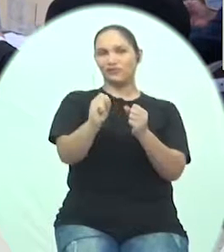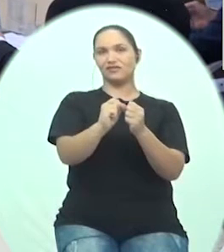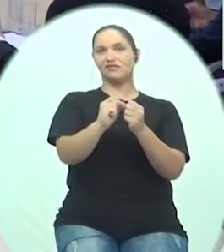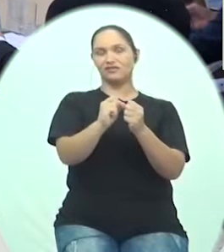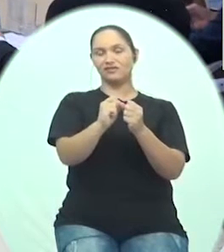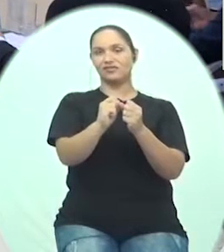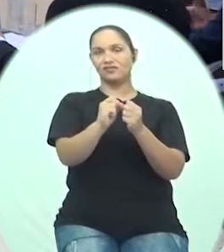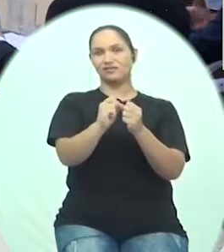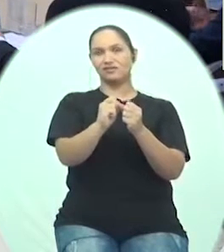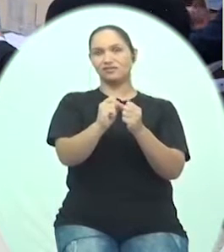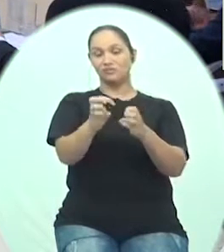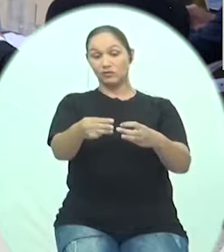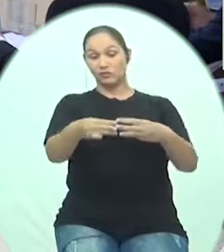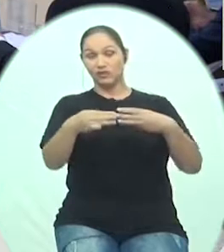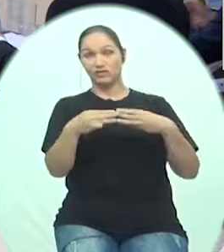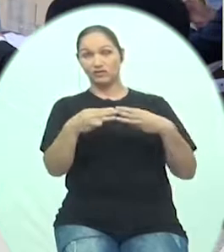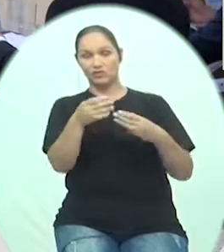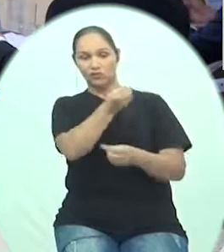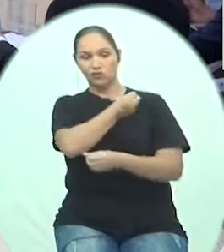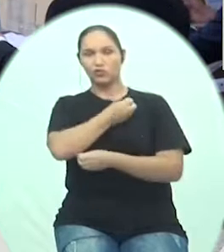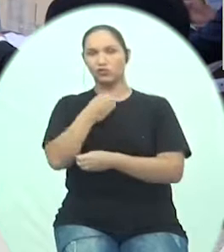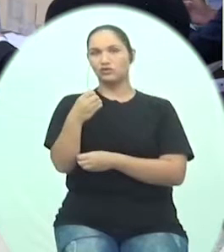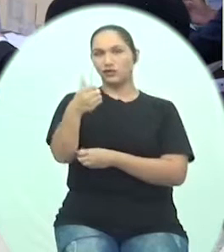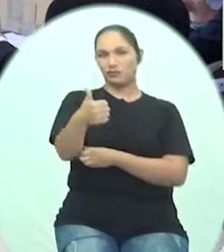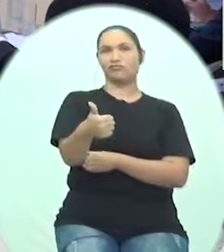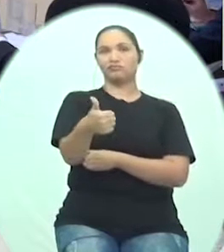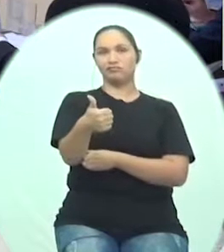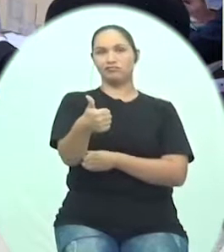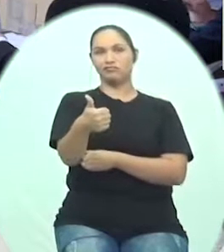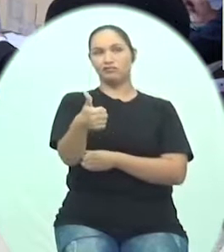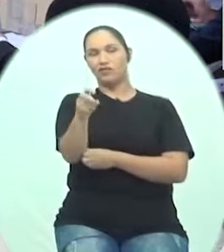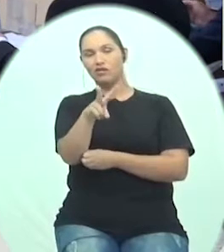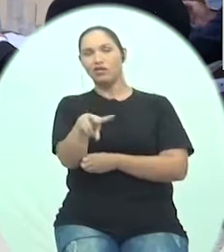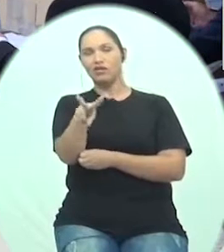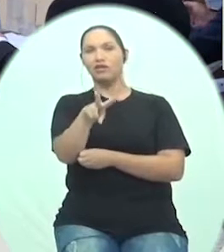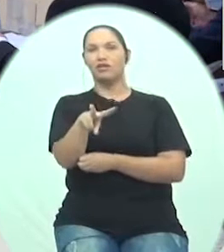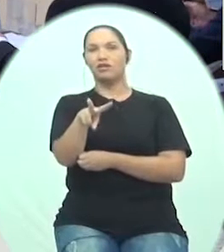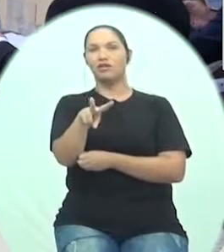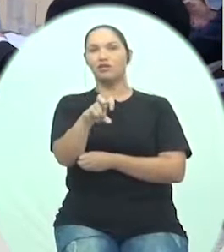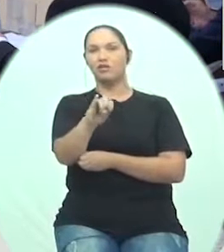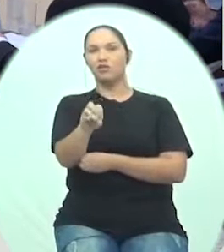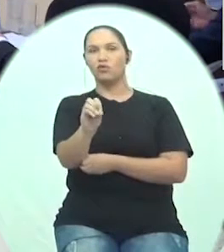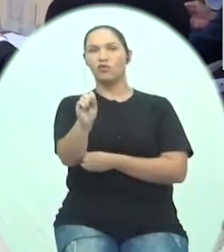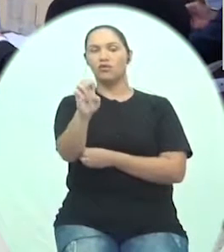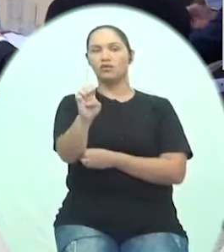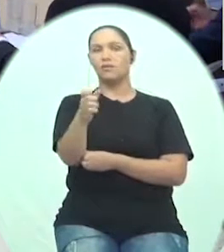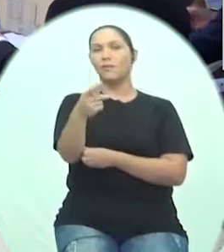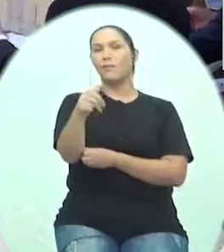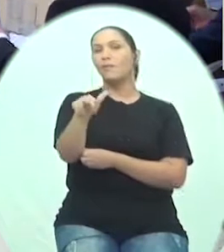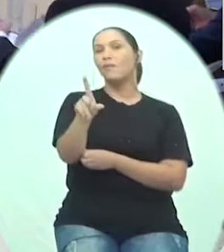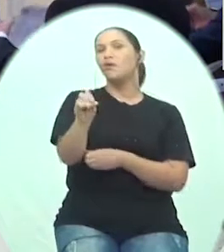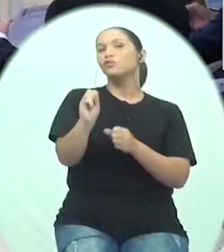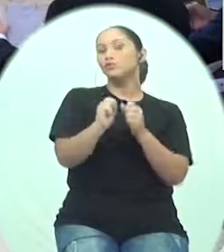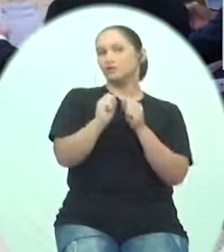Casagrande Moção número 012020 de autoria do vereador José Paulo